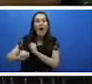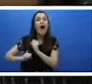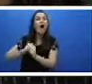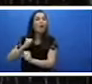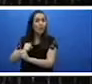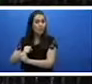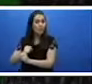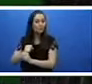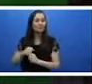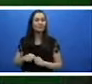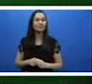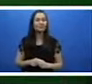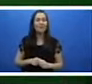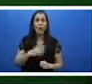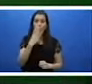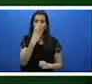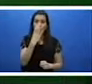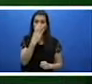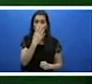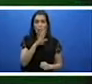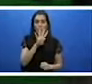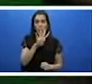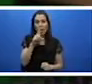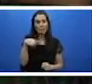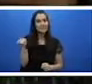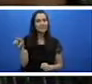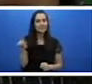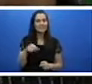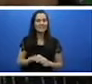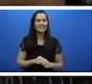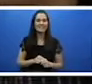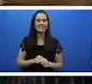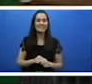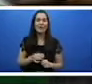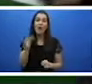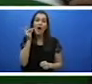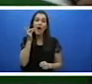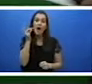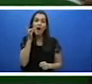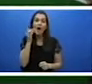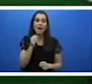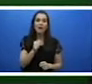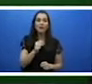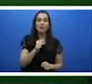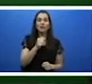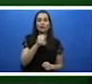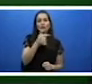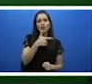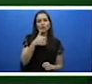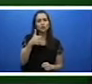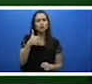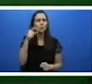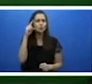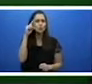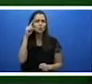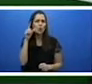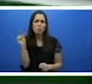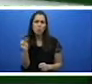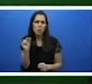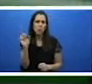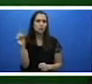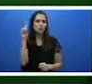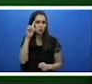cachorro, em torno de 4 semanas. E o camundongo, de 21 dias. torno de 21 dias,